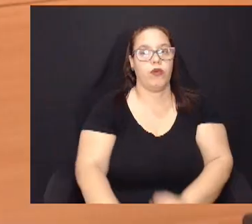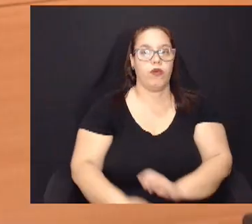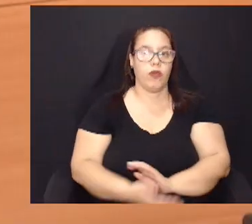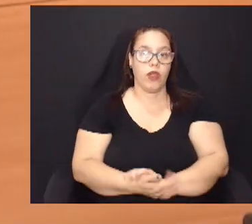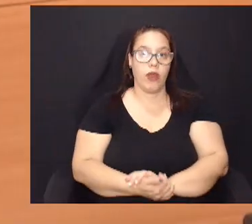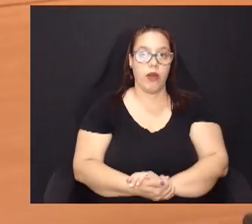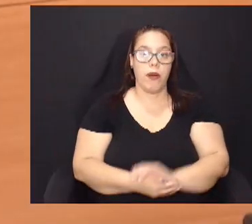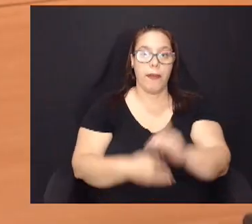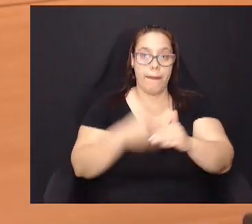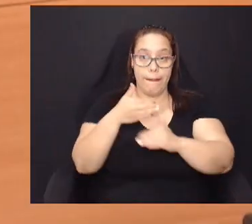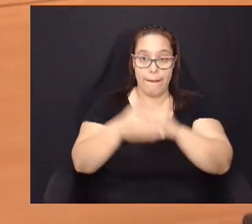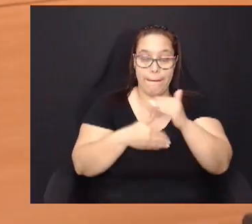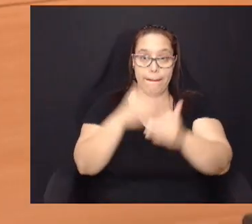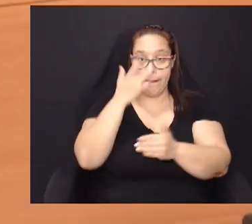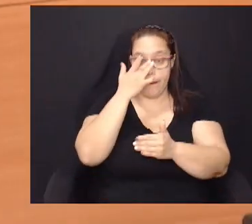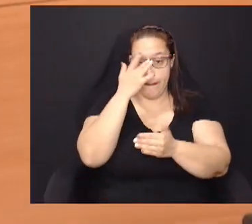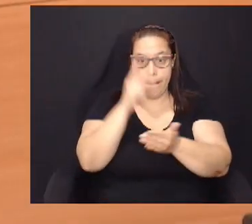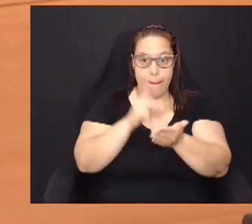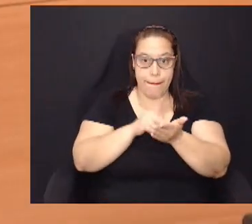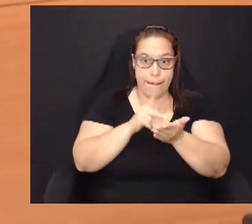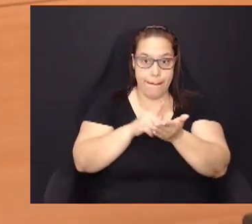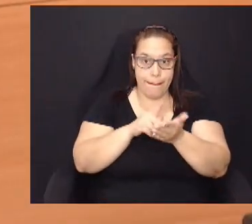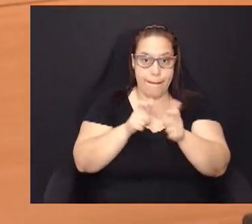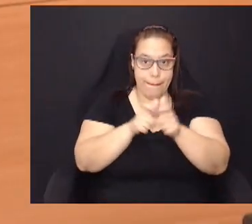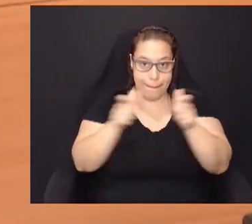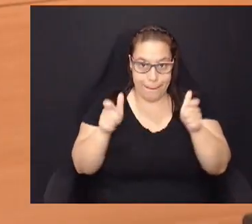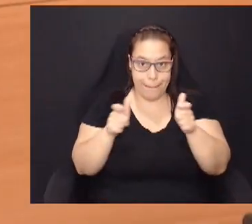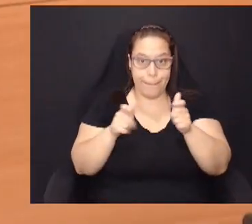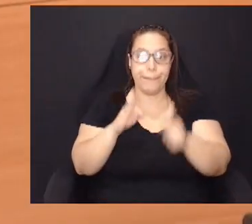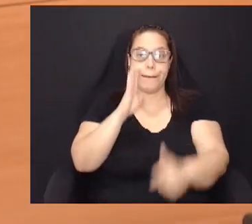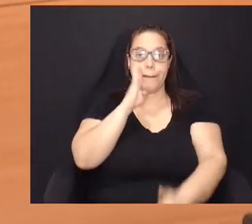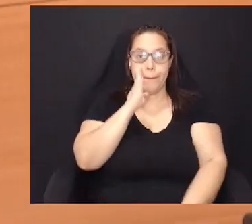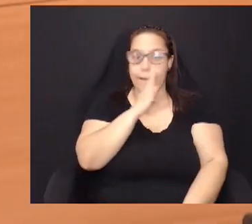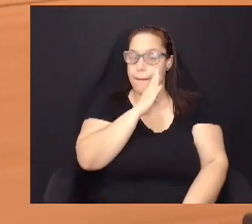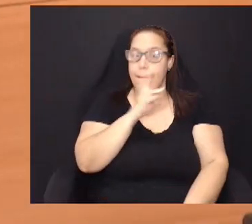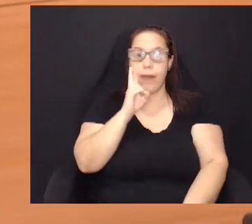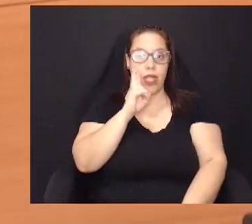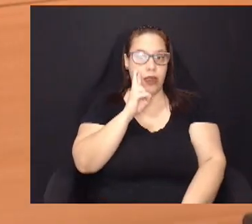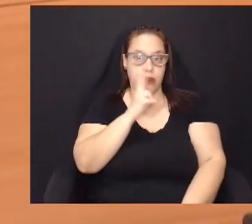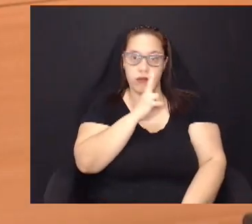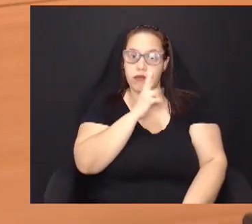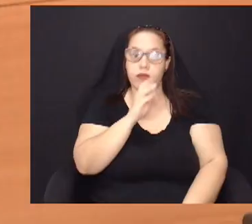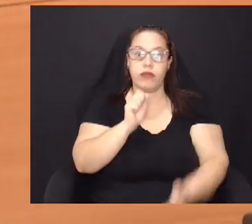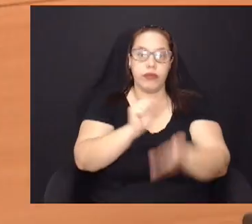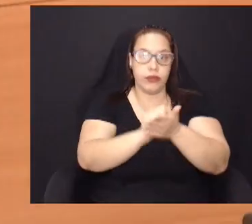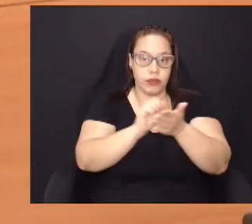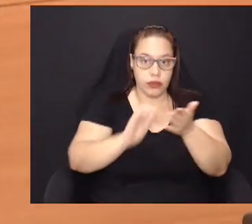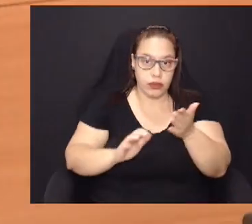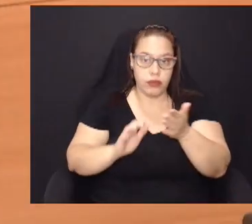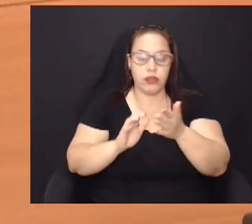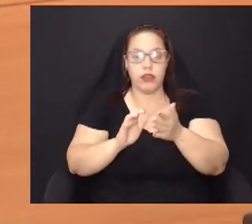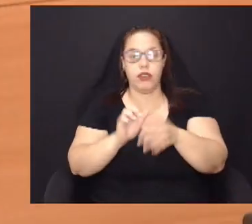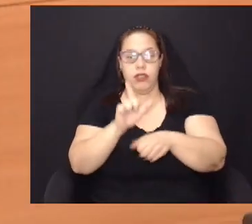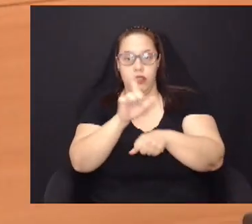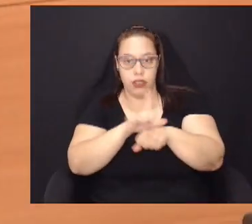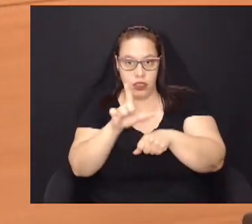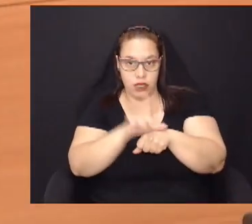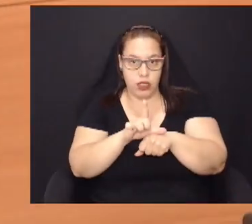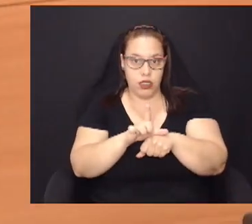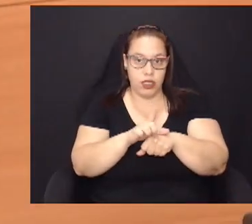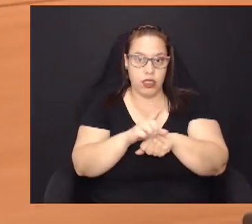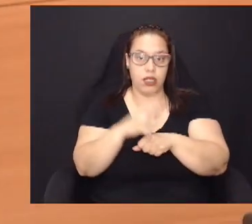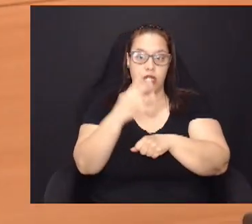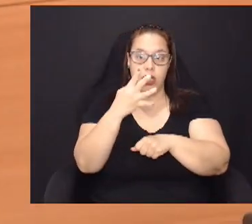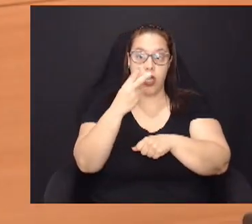deixando com que realmente o grande segmento de bares, restaurantes e outras atividades comerciais possam funcionar de 24